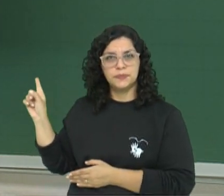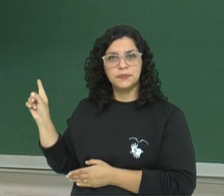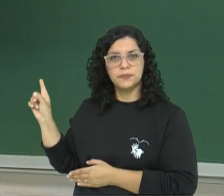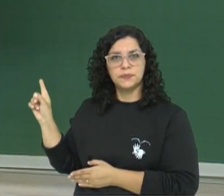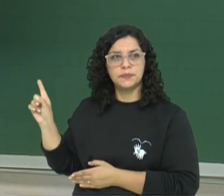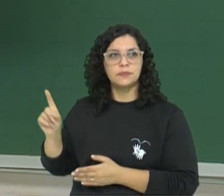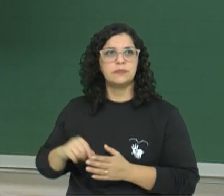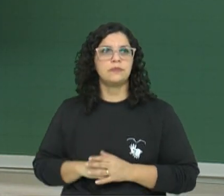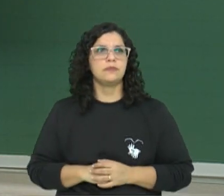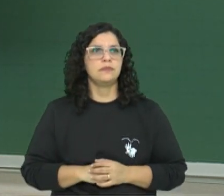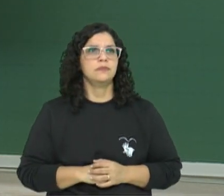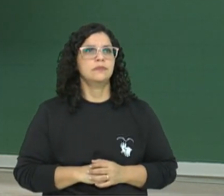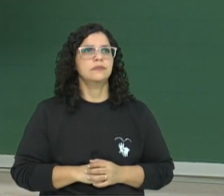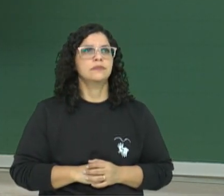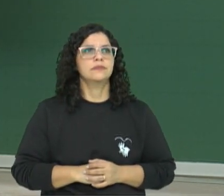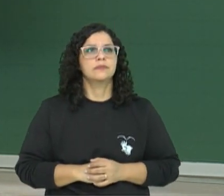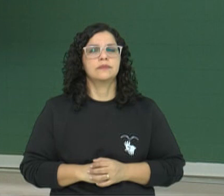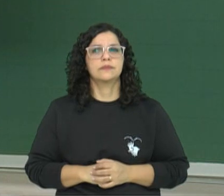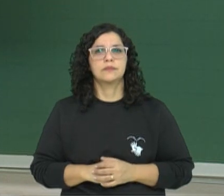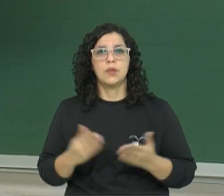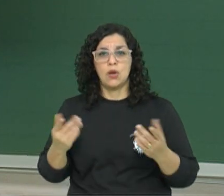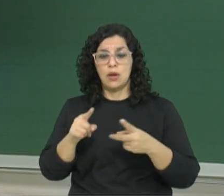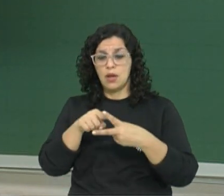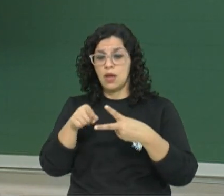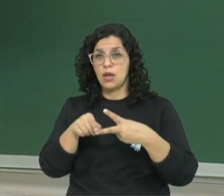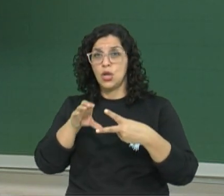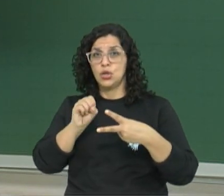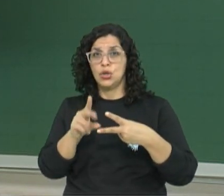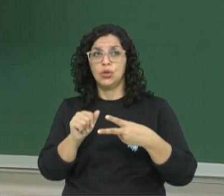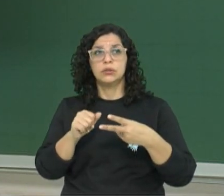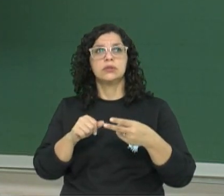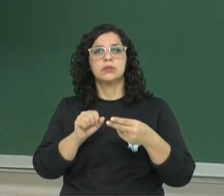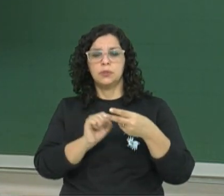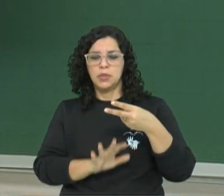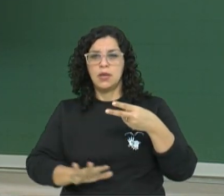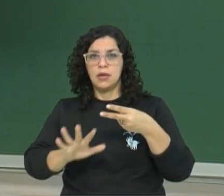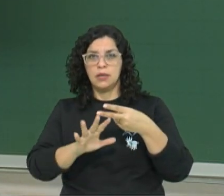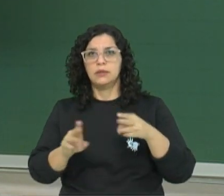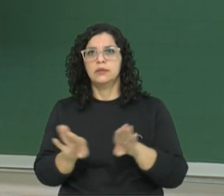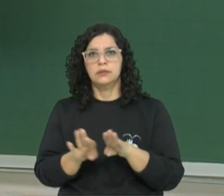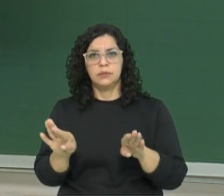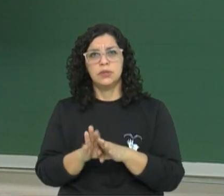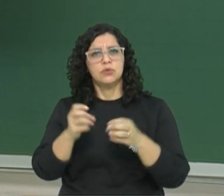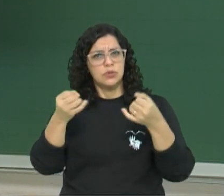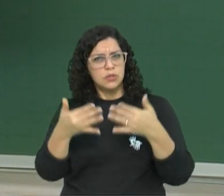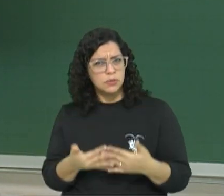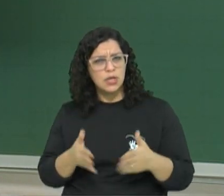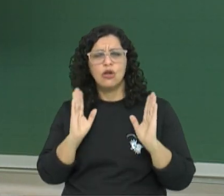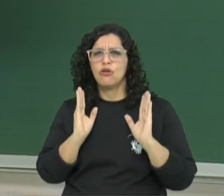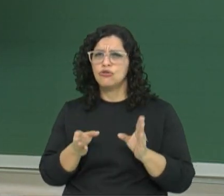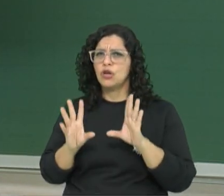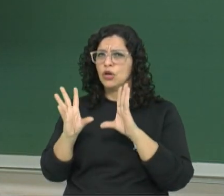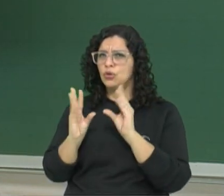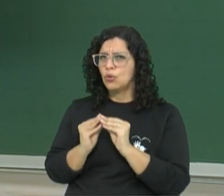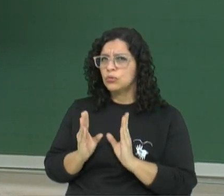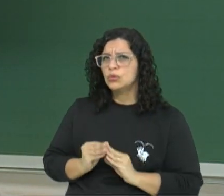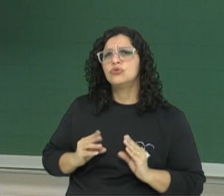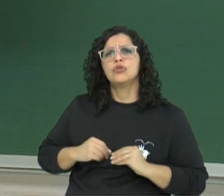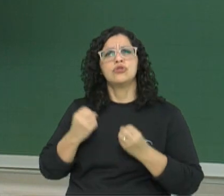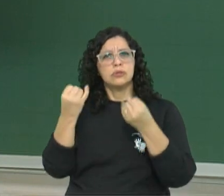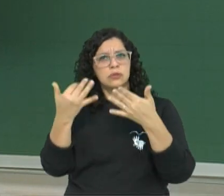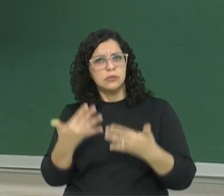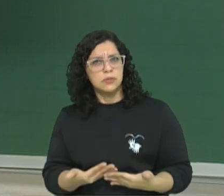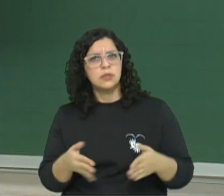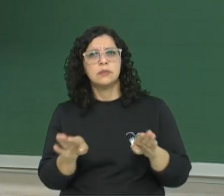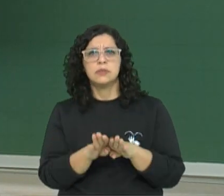força vezes cosseno desse ângulo sobre a área, certo? Então, mas como eu falei para você já anteriormente, nós trabalhamos bastante